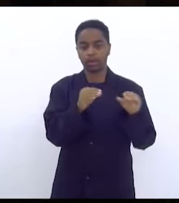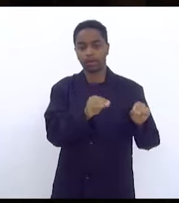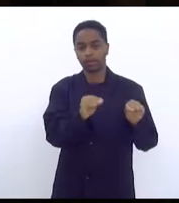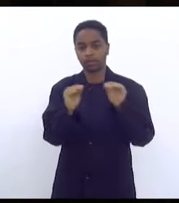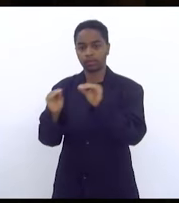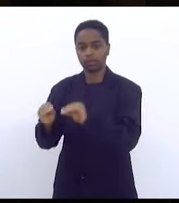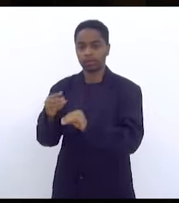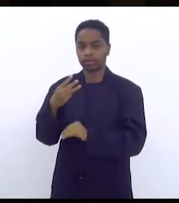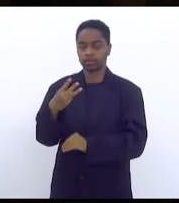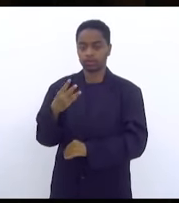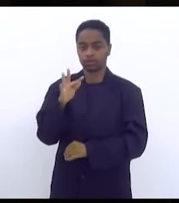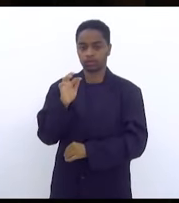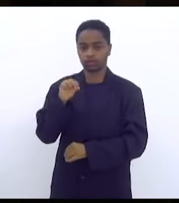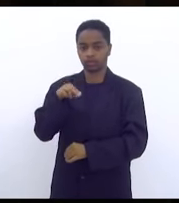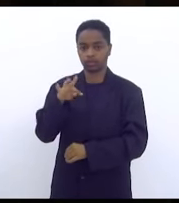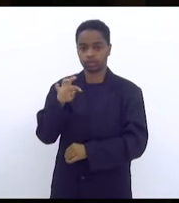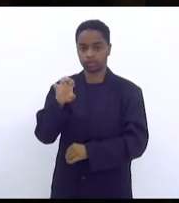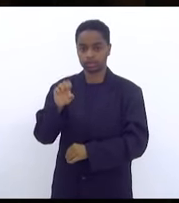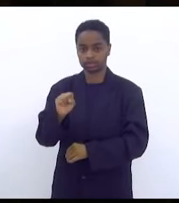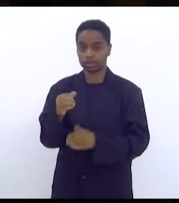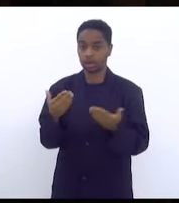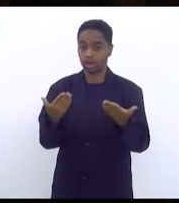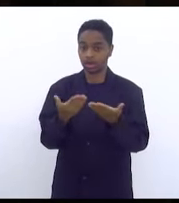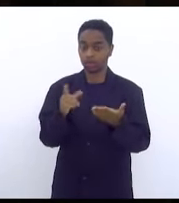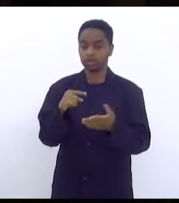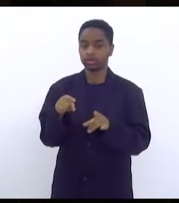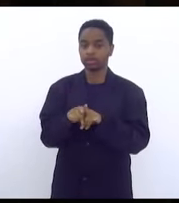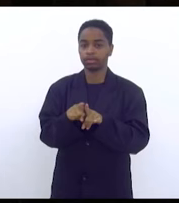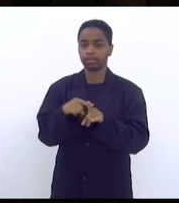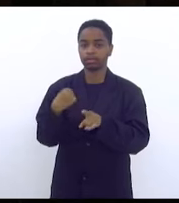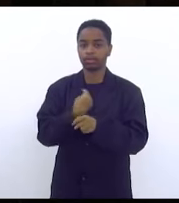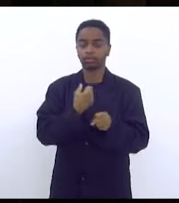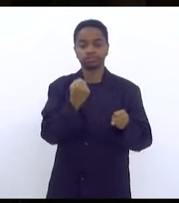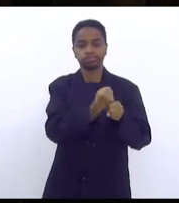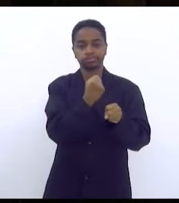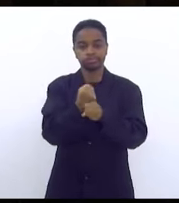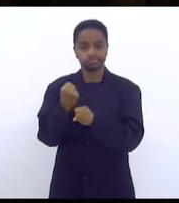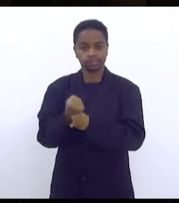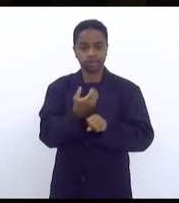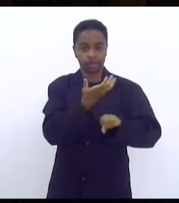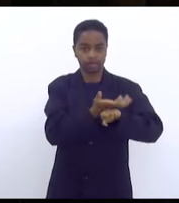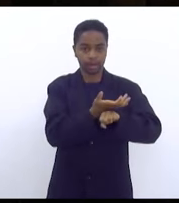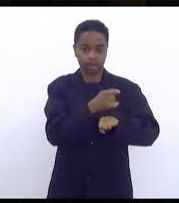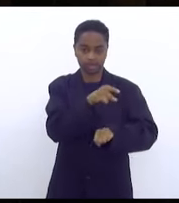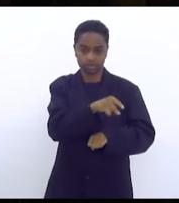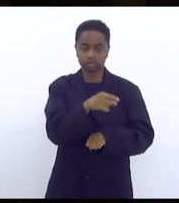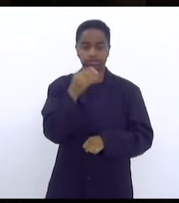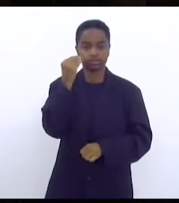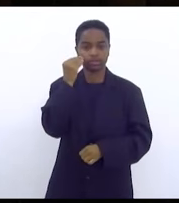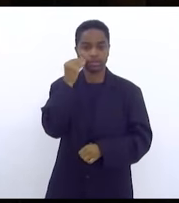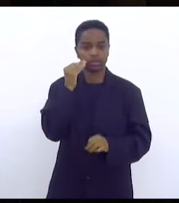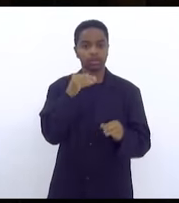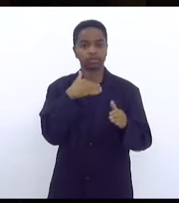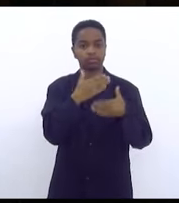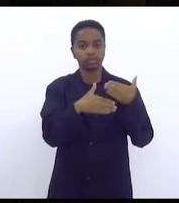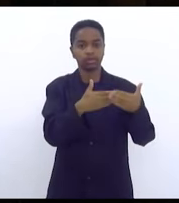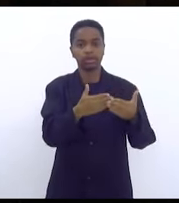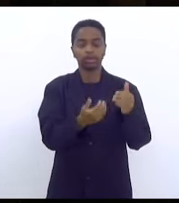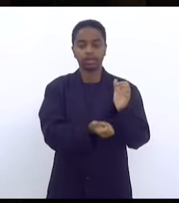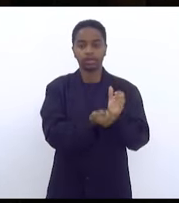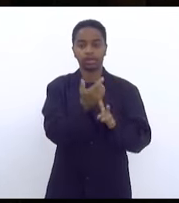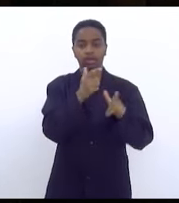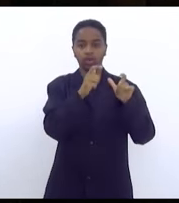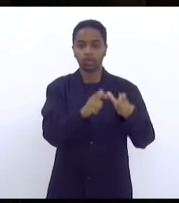a nossa emenda, vamos revitalizar a Praça do Batuta ali para poder ainda desenvolver o